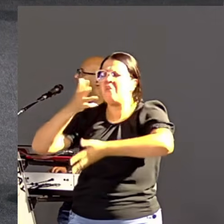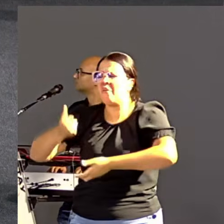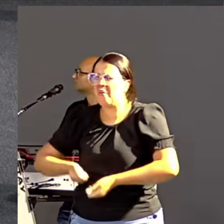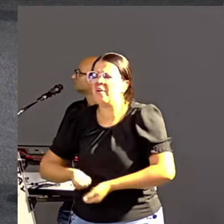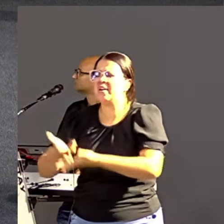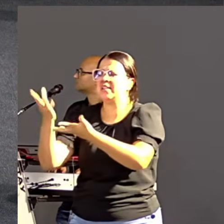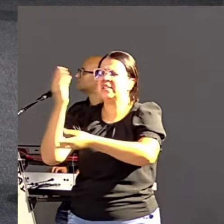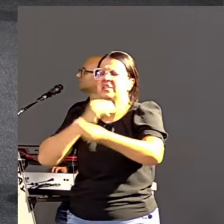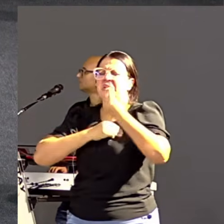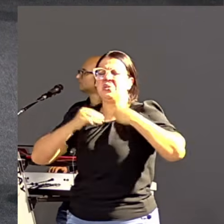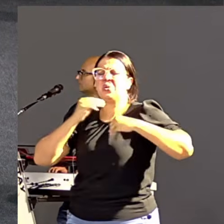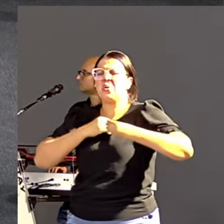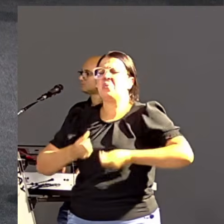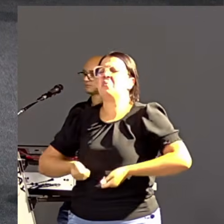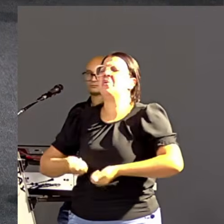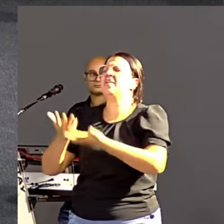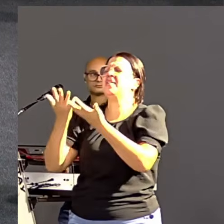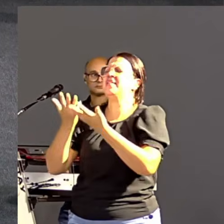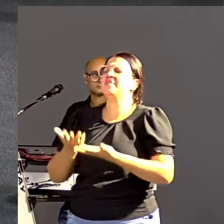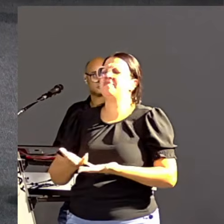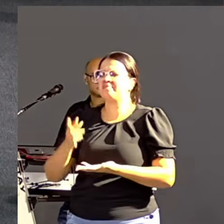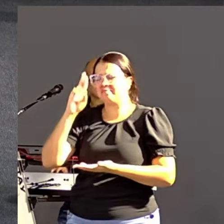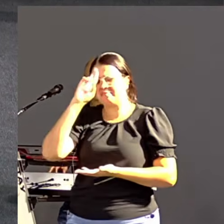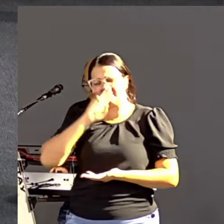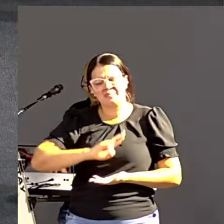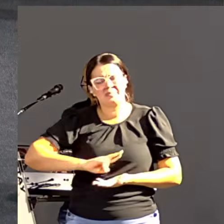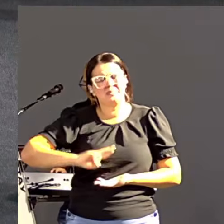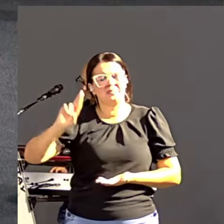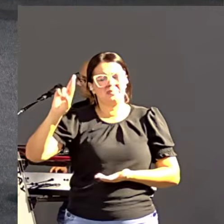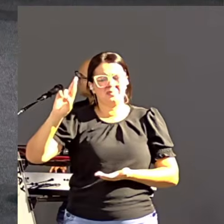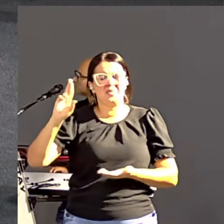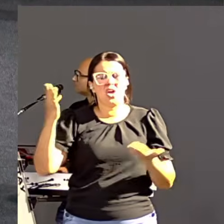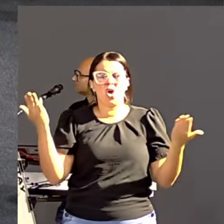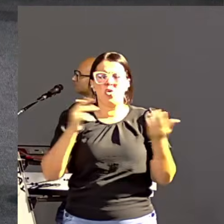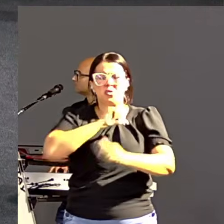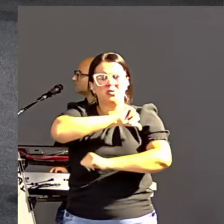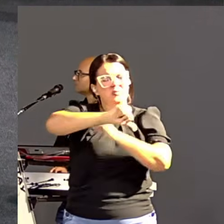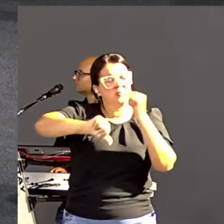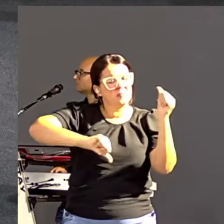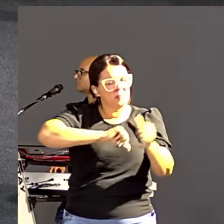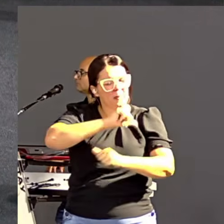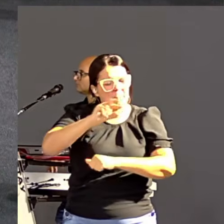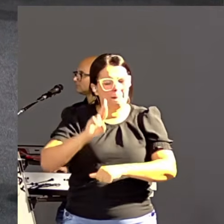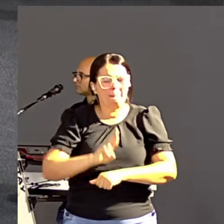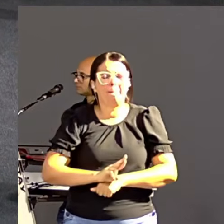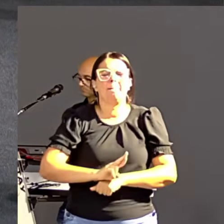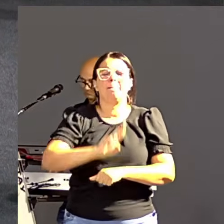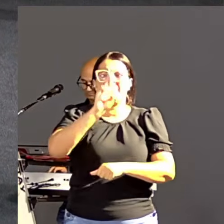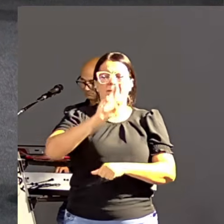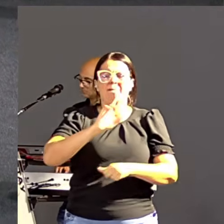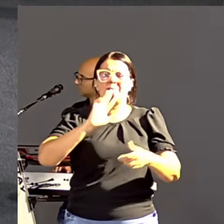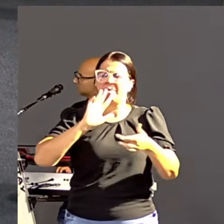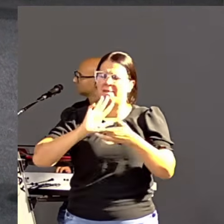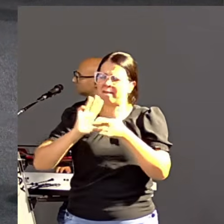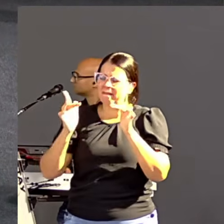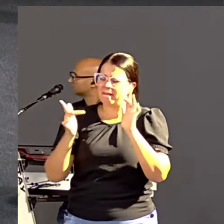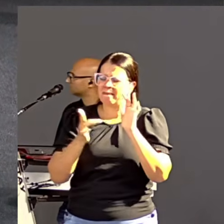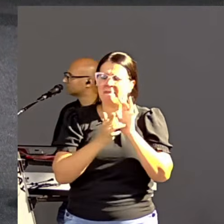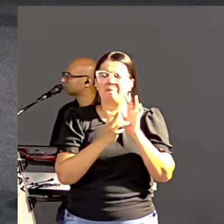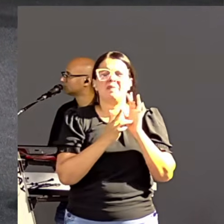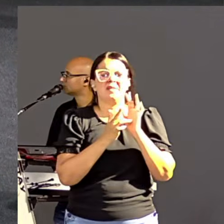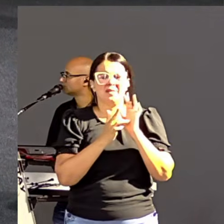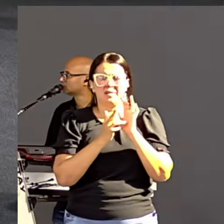do Senhor. Oh, e somos restaurados, regenerados, redimidos em Cristo